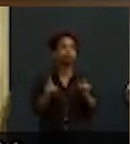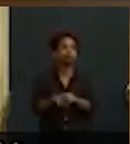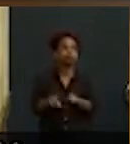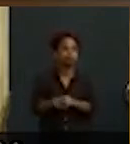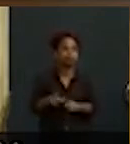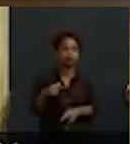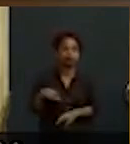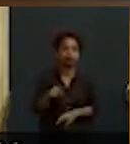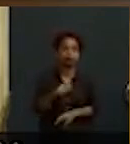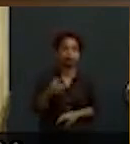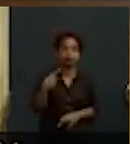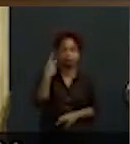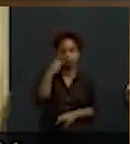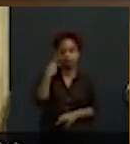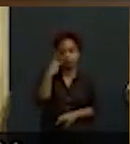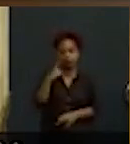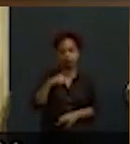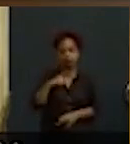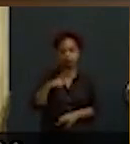de Procuradores do Biênio